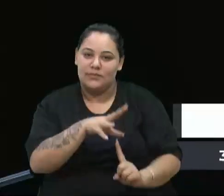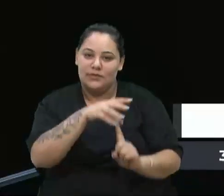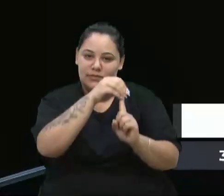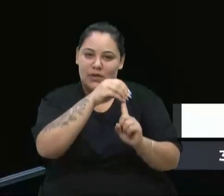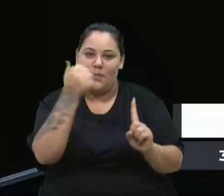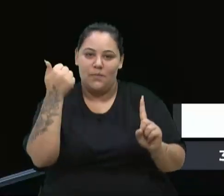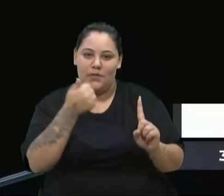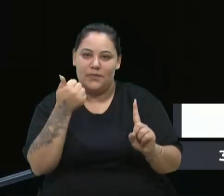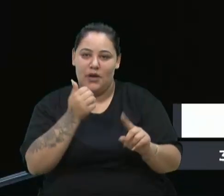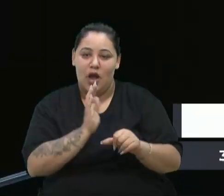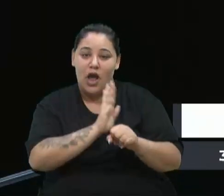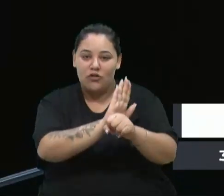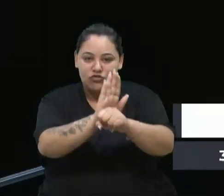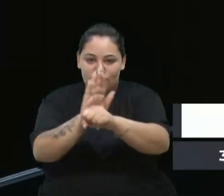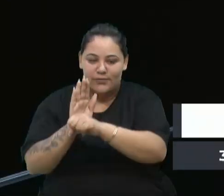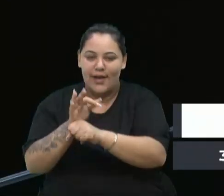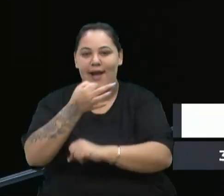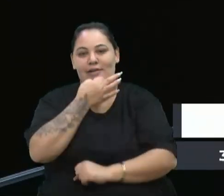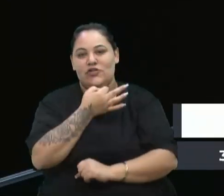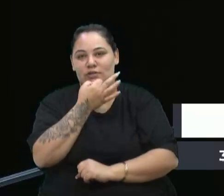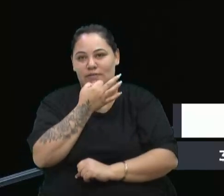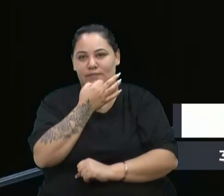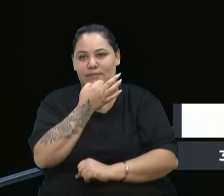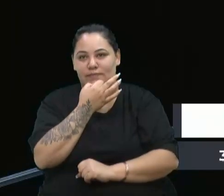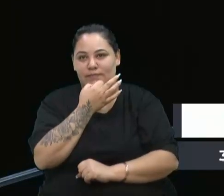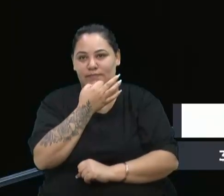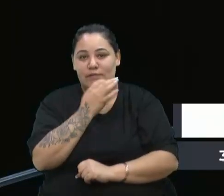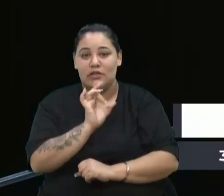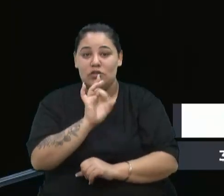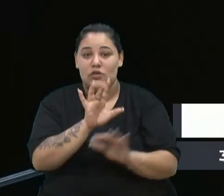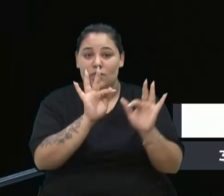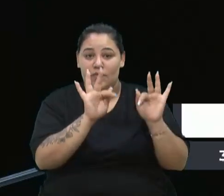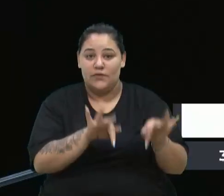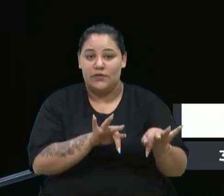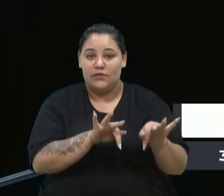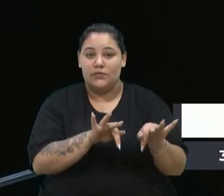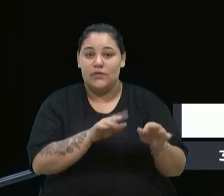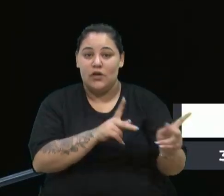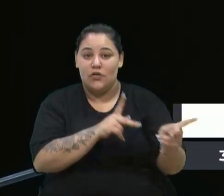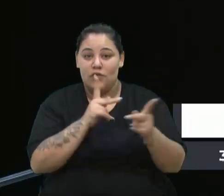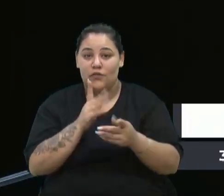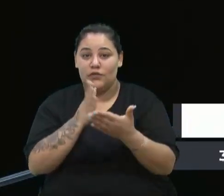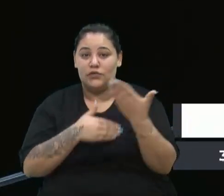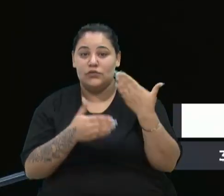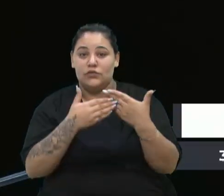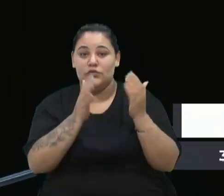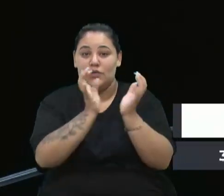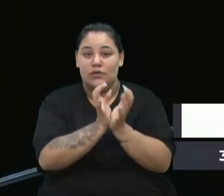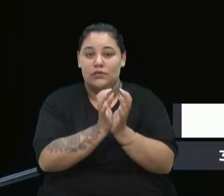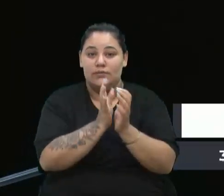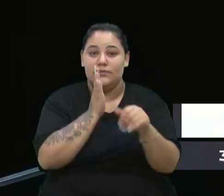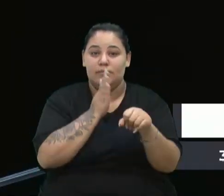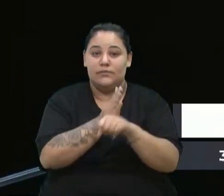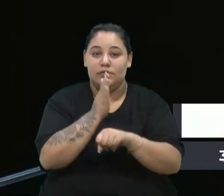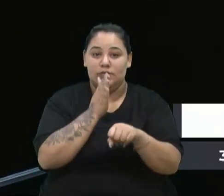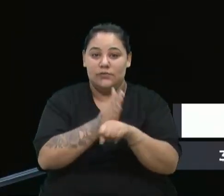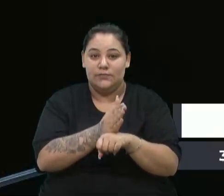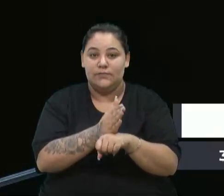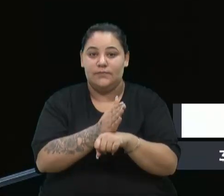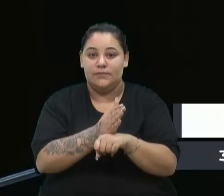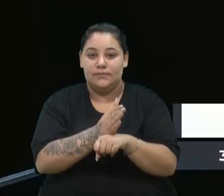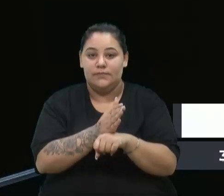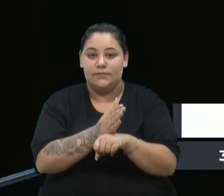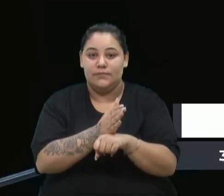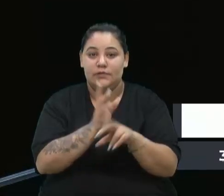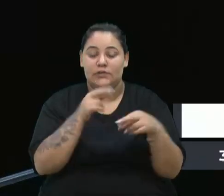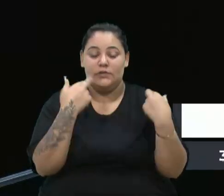lugar, ajudar a nossa cidade. E, para encerrar, convido todos os colegas a participar da